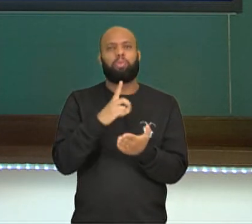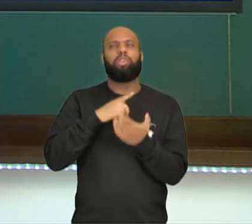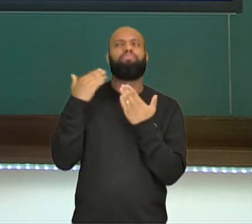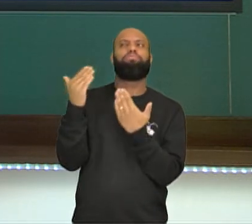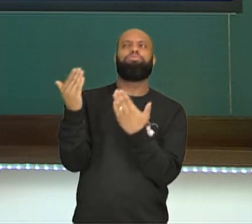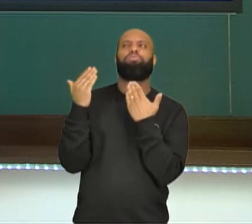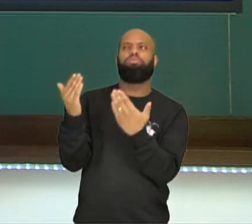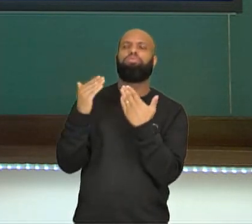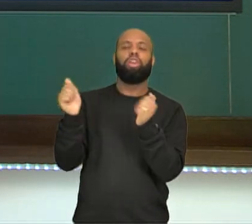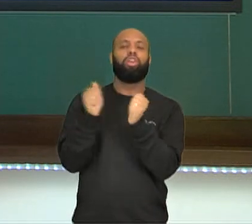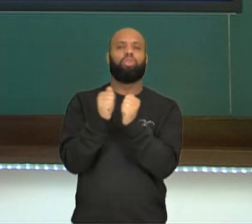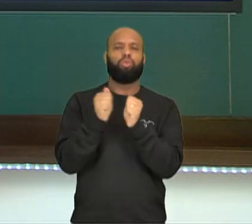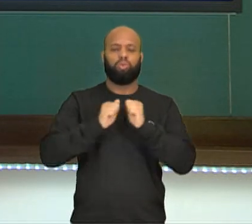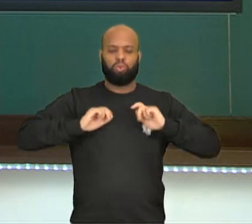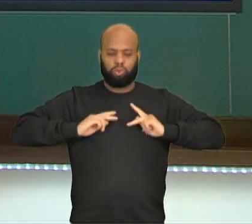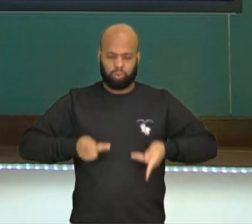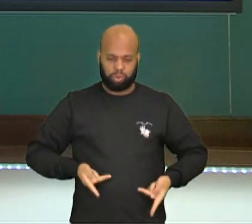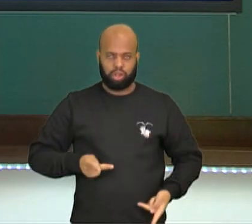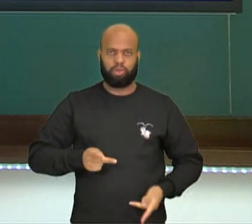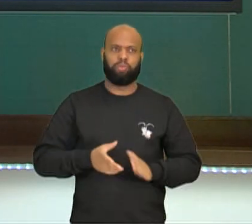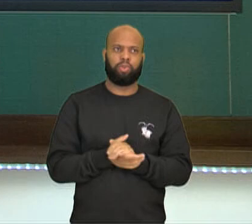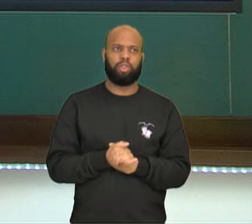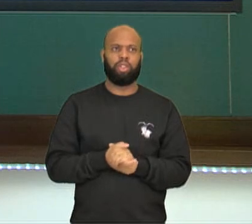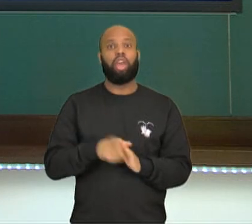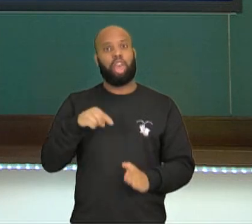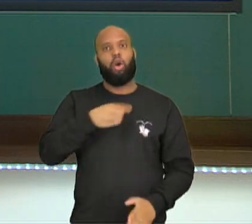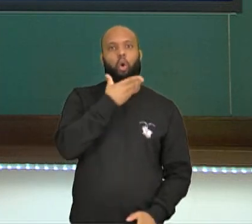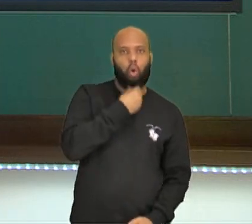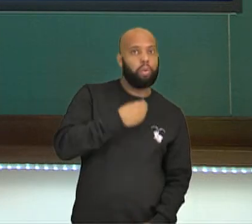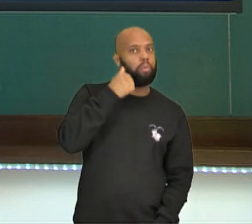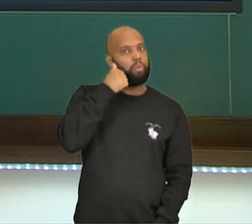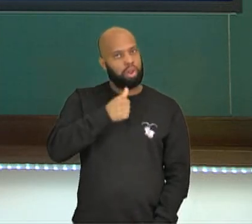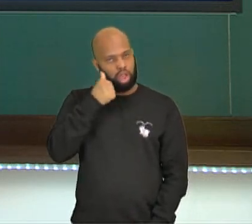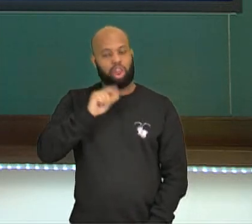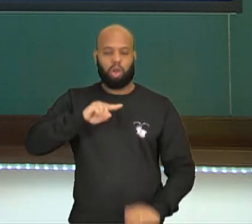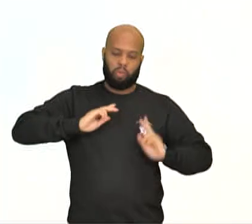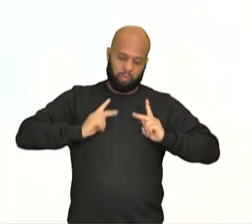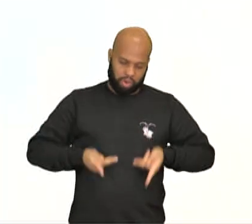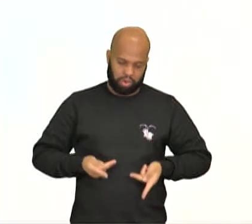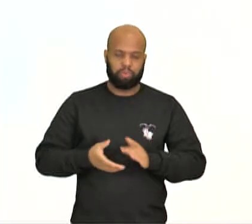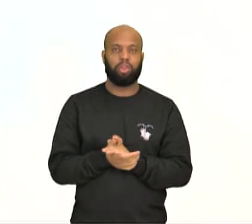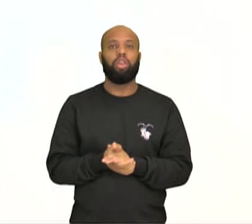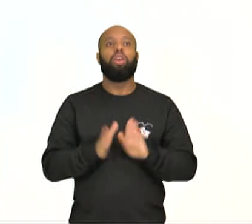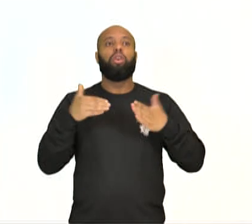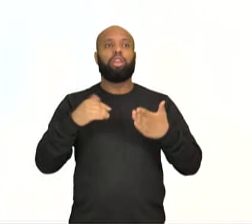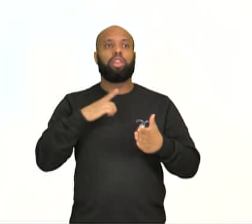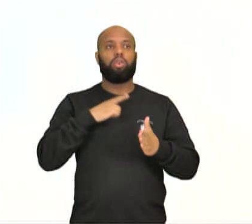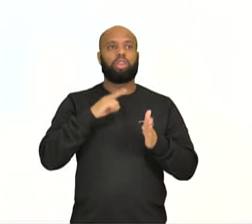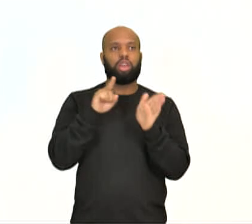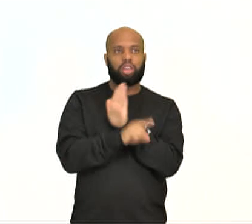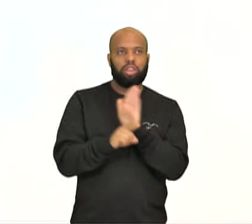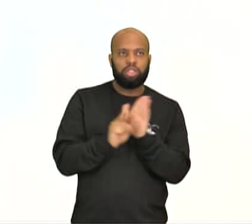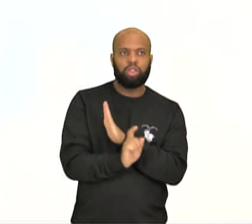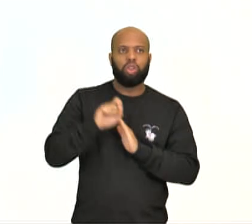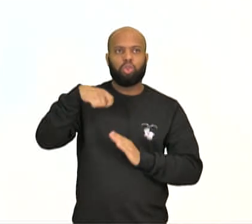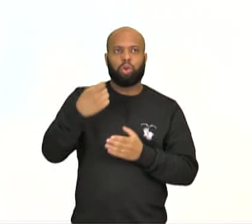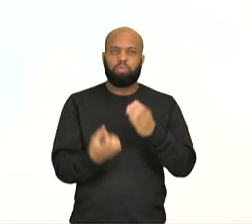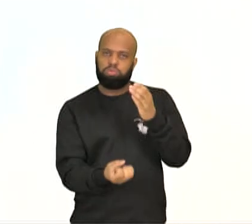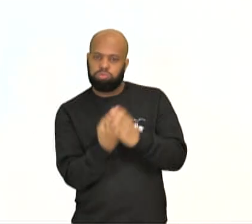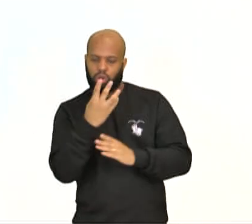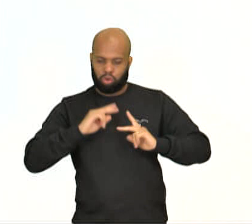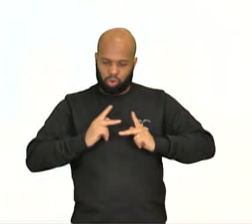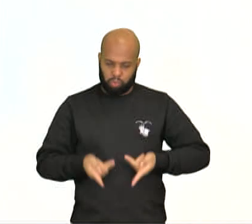os seres humanos, não somente o homem e mulheres, né? As questões sobre o surgimento dos seres humanos, do universo, da